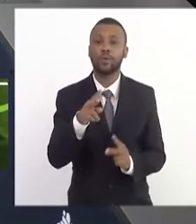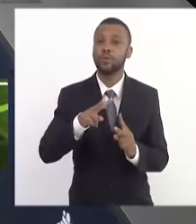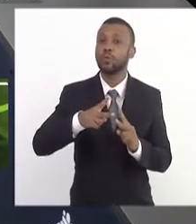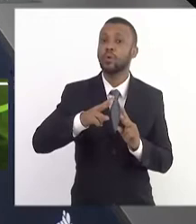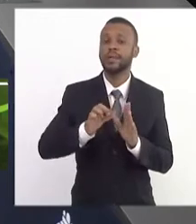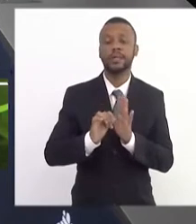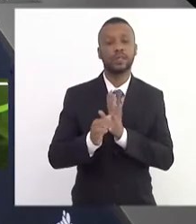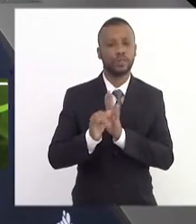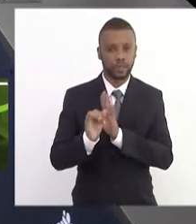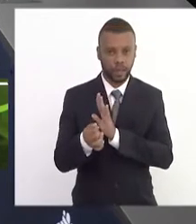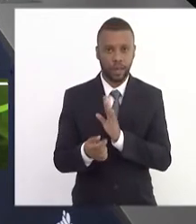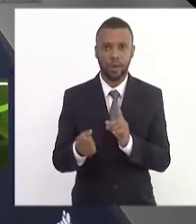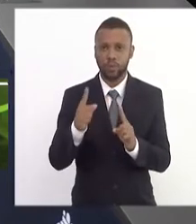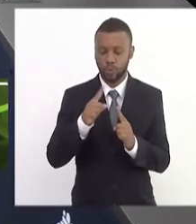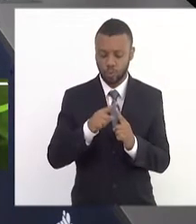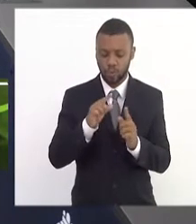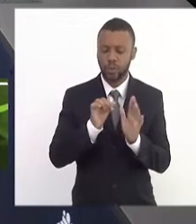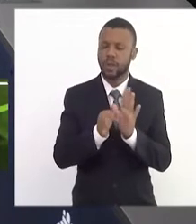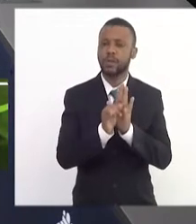editais. Um edital